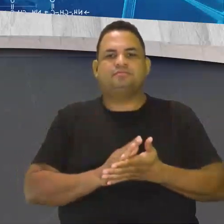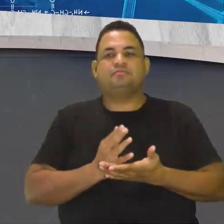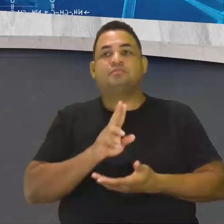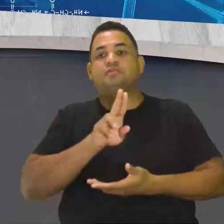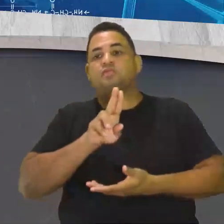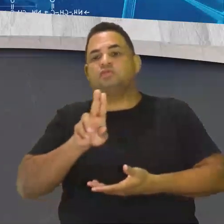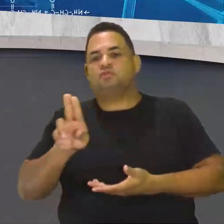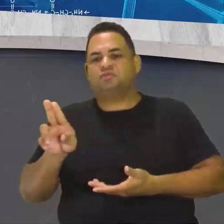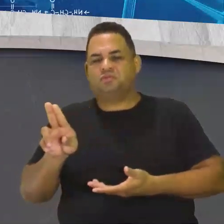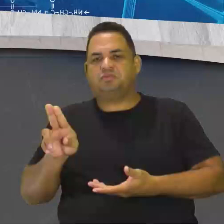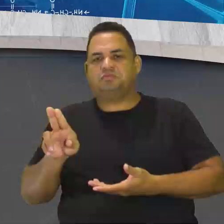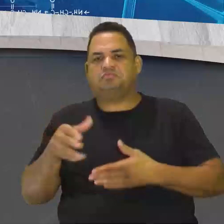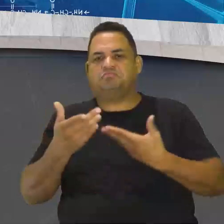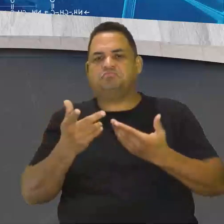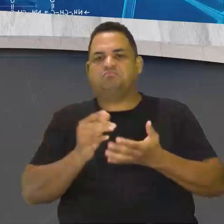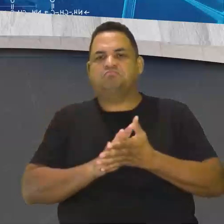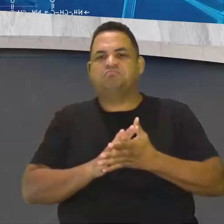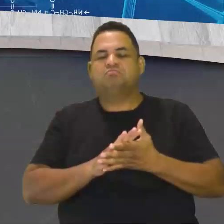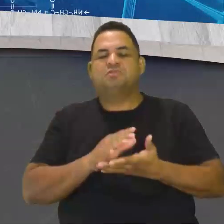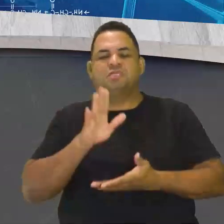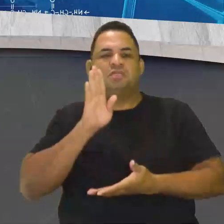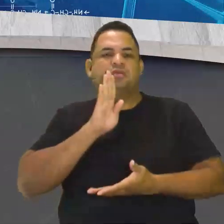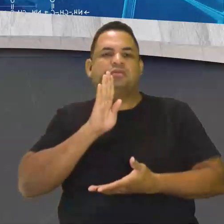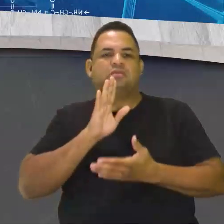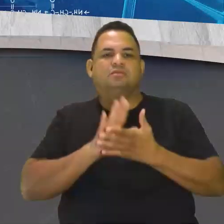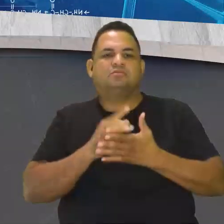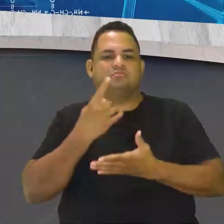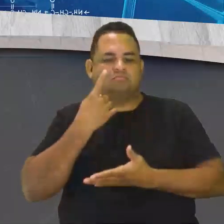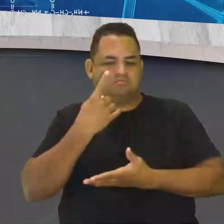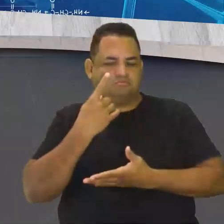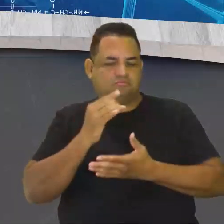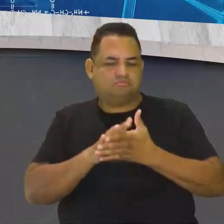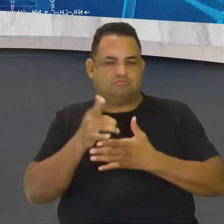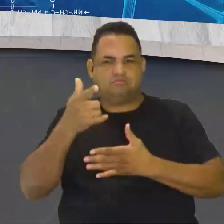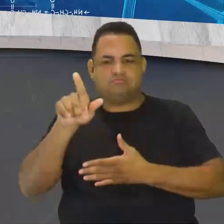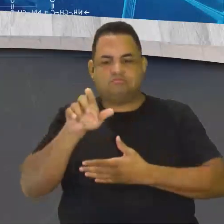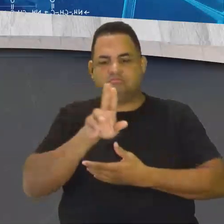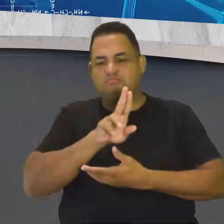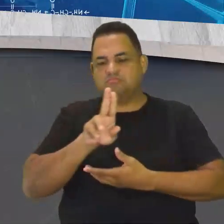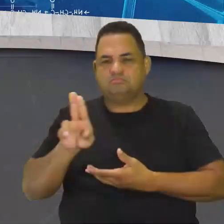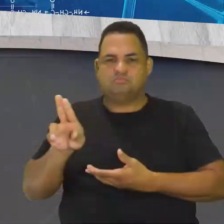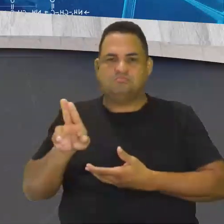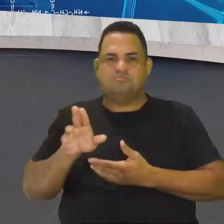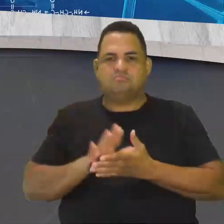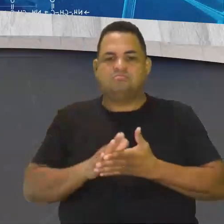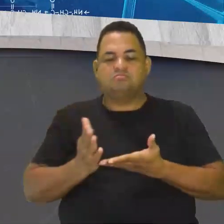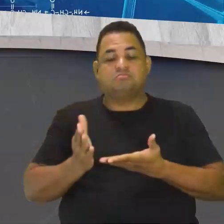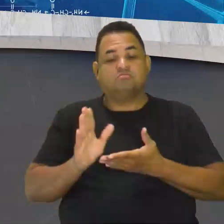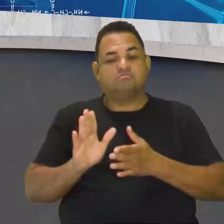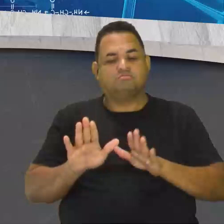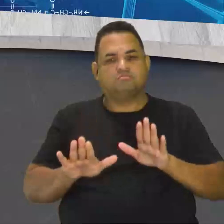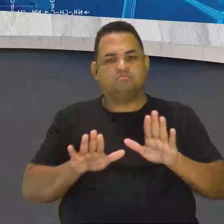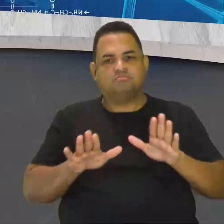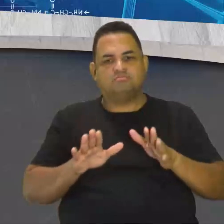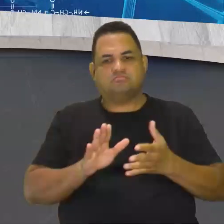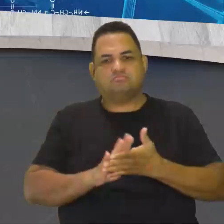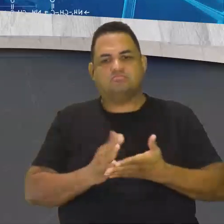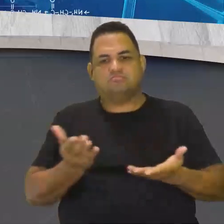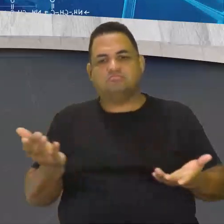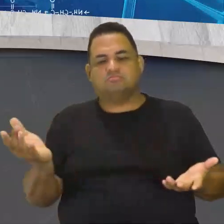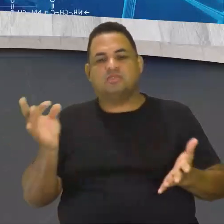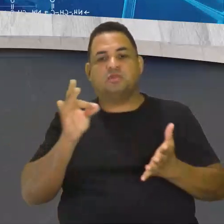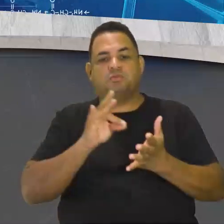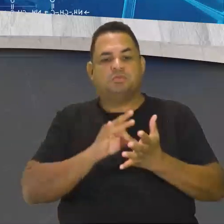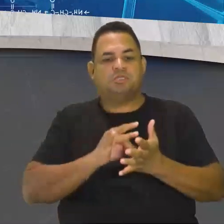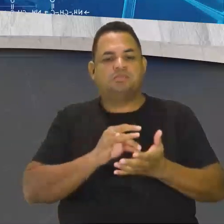da nomenclatura e vai ser muito legal ver vocês conseguirem dar nomes de acordo com a oficial e o